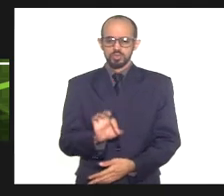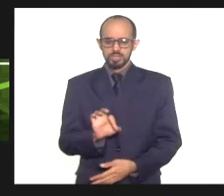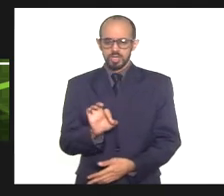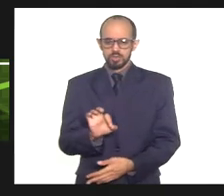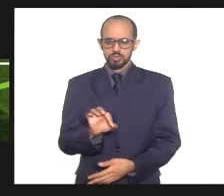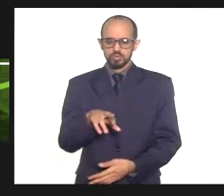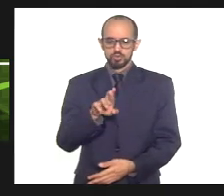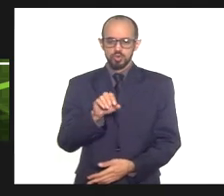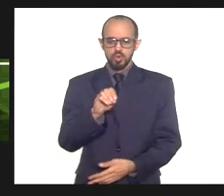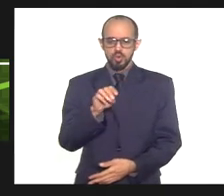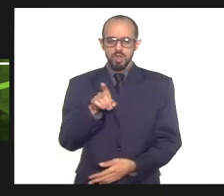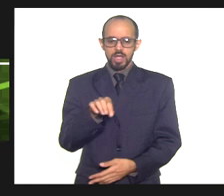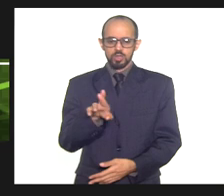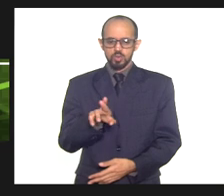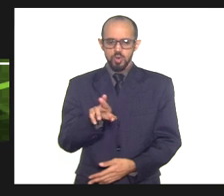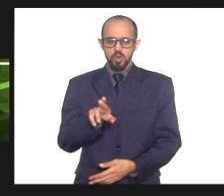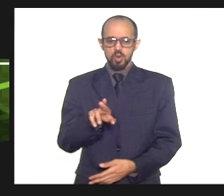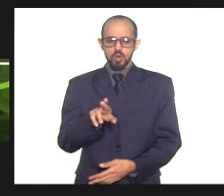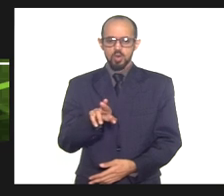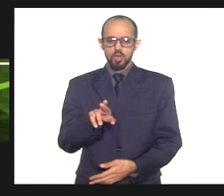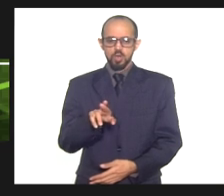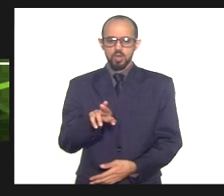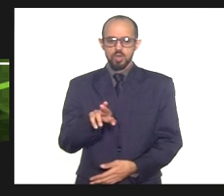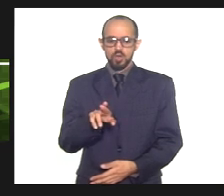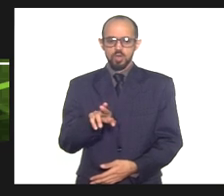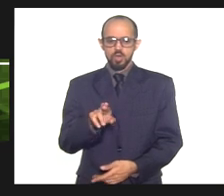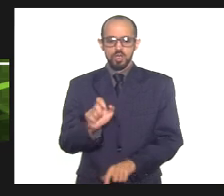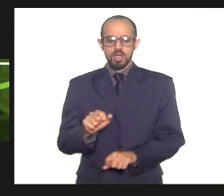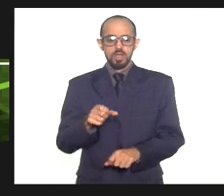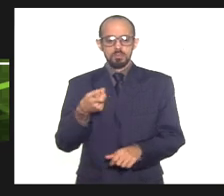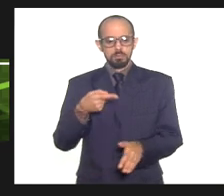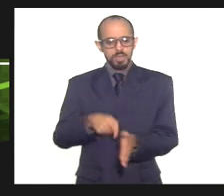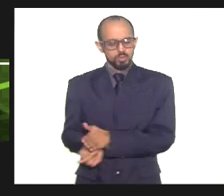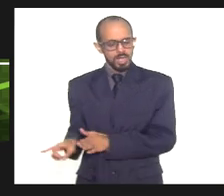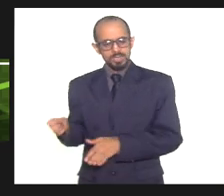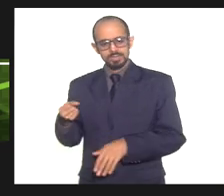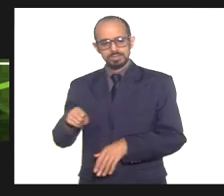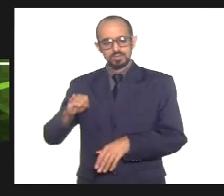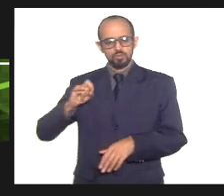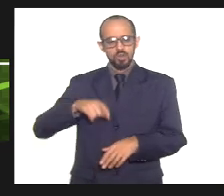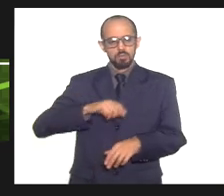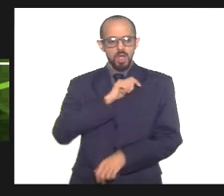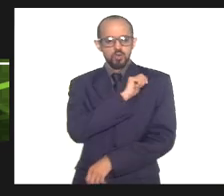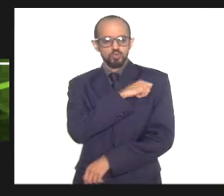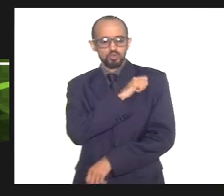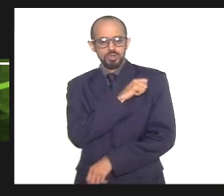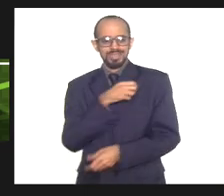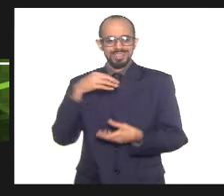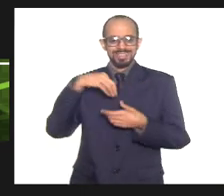posto de roncador, do campo de roncador, se essa auditoria for uma auditoria interna,